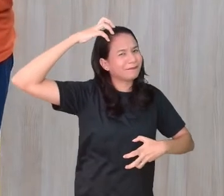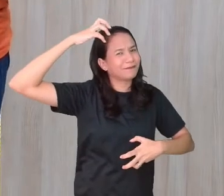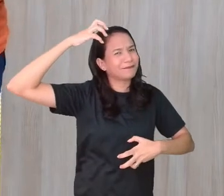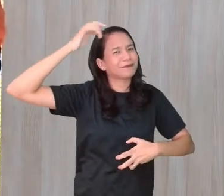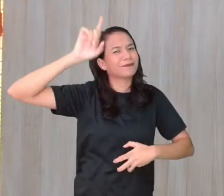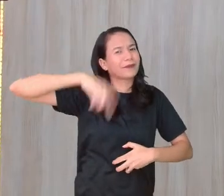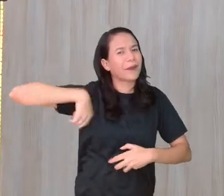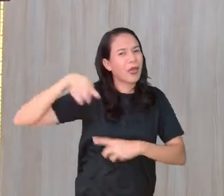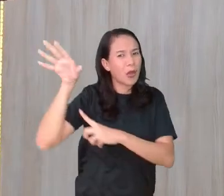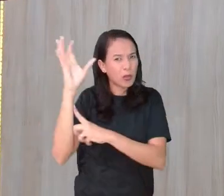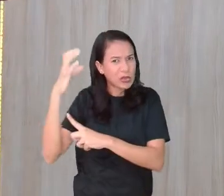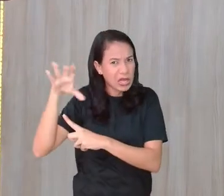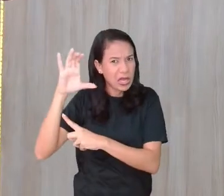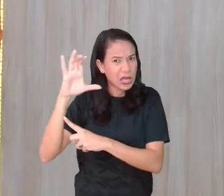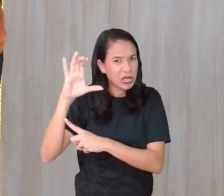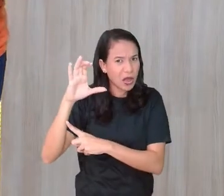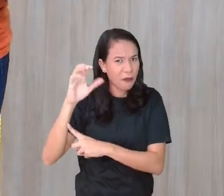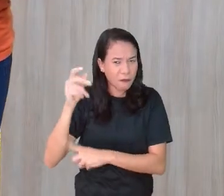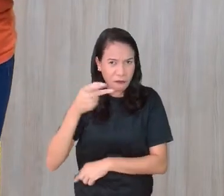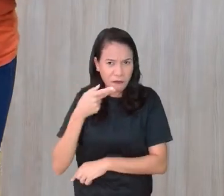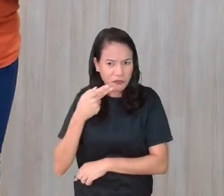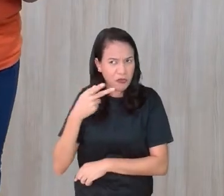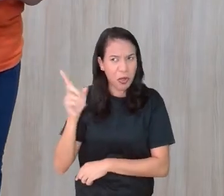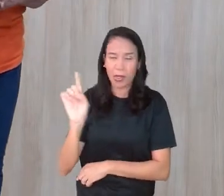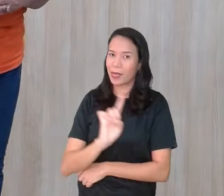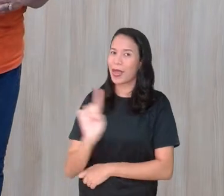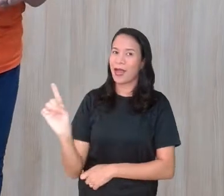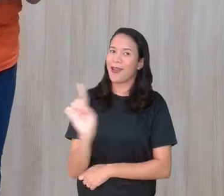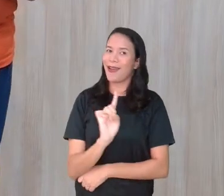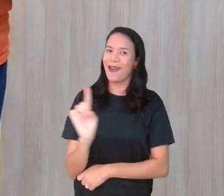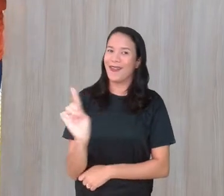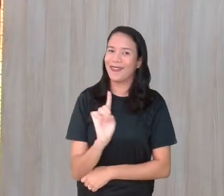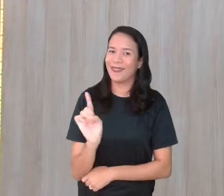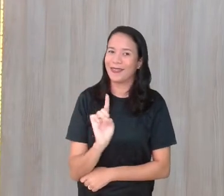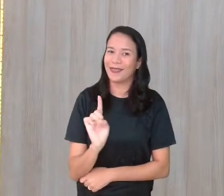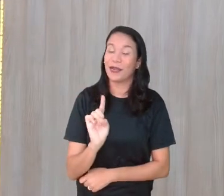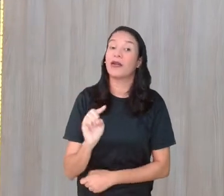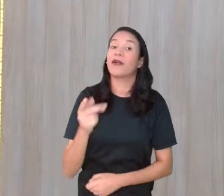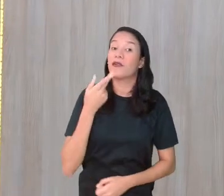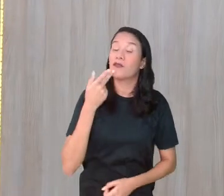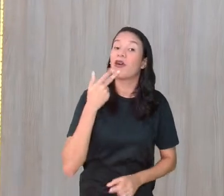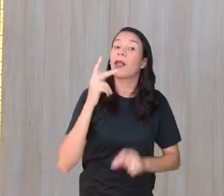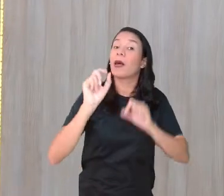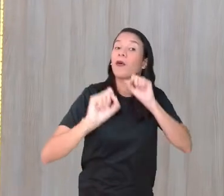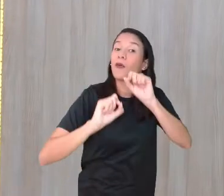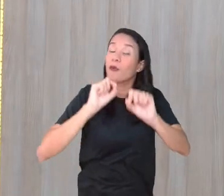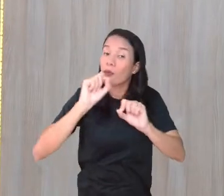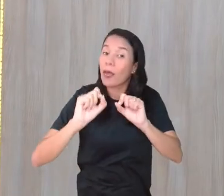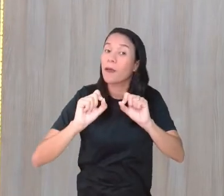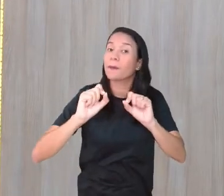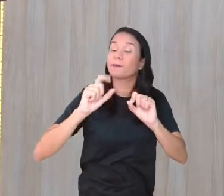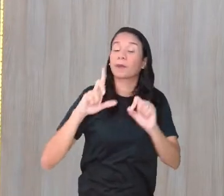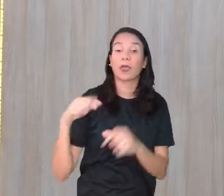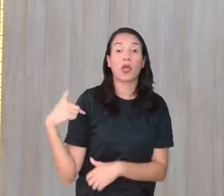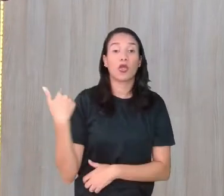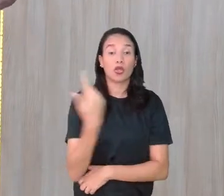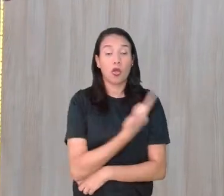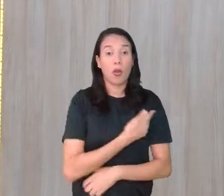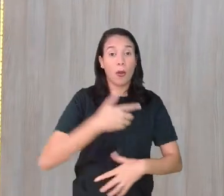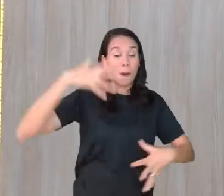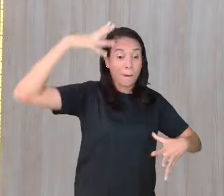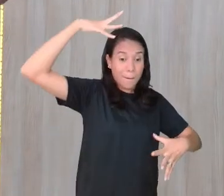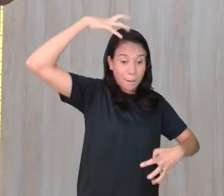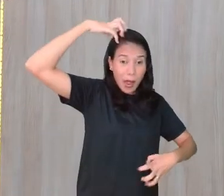os cientistas não disseram isso. Os cientistas afirmam, através de suas hipóteses, que nós, os